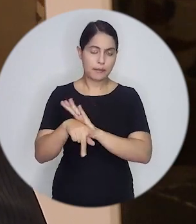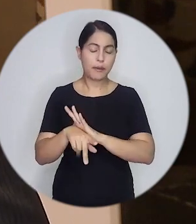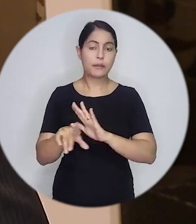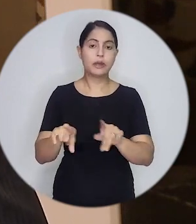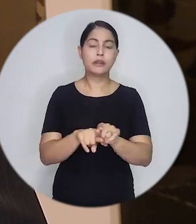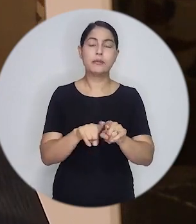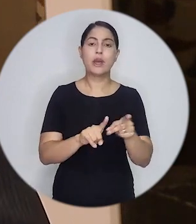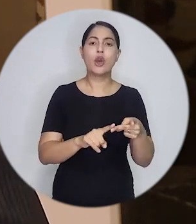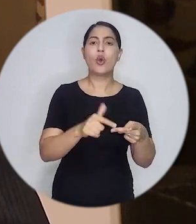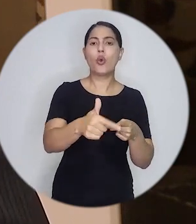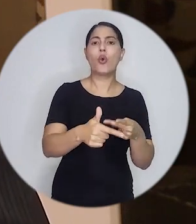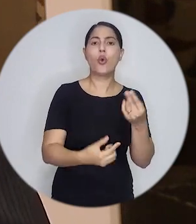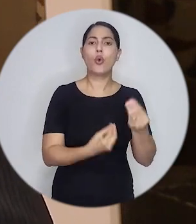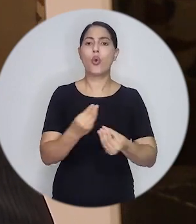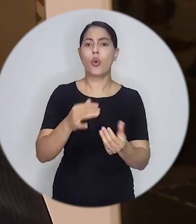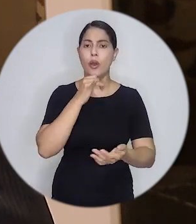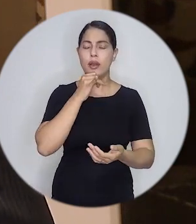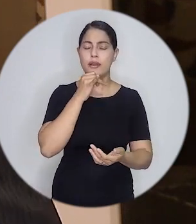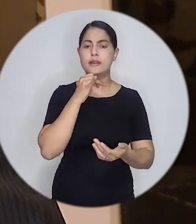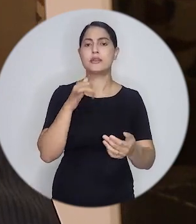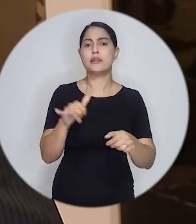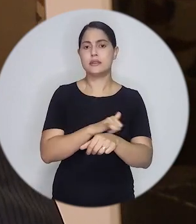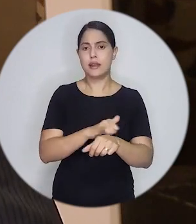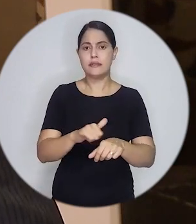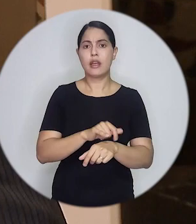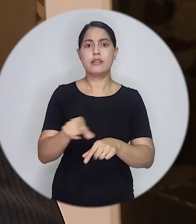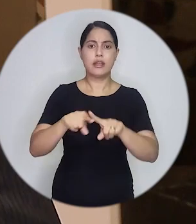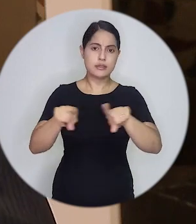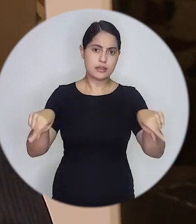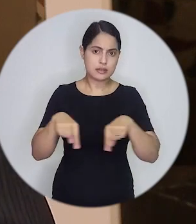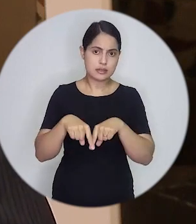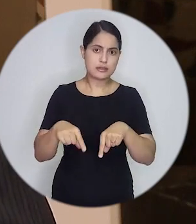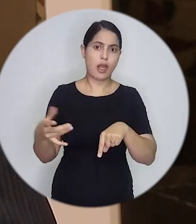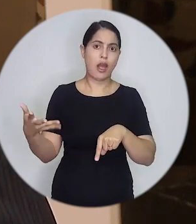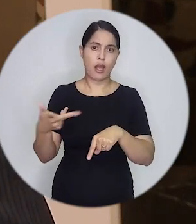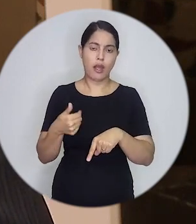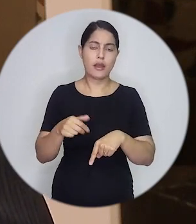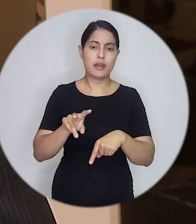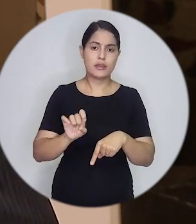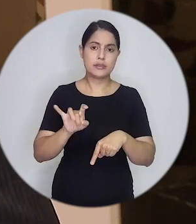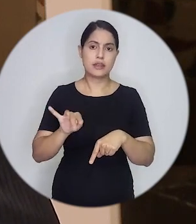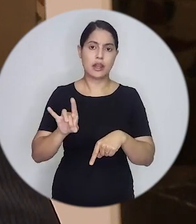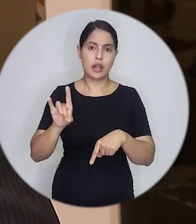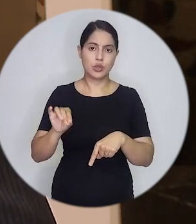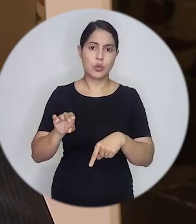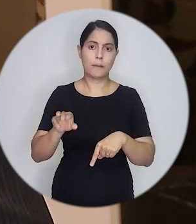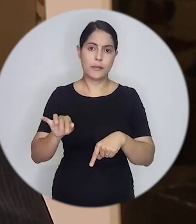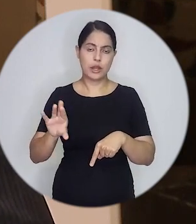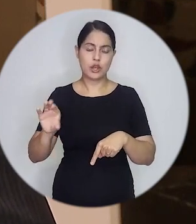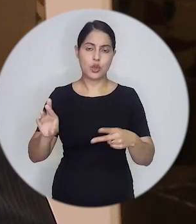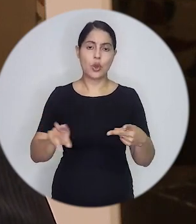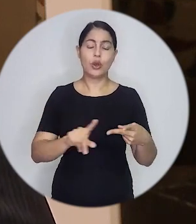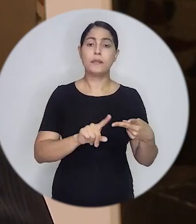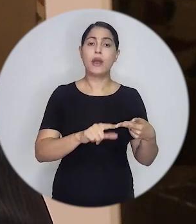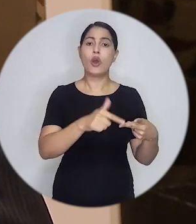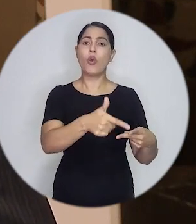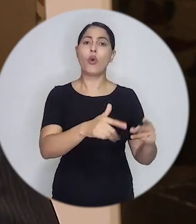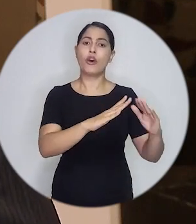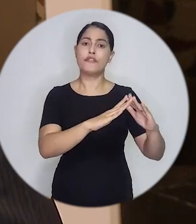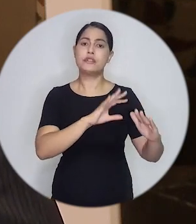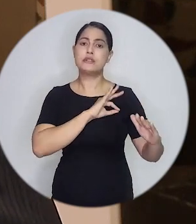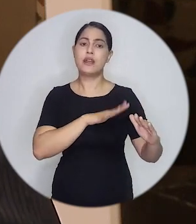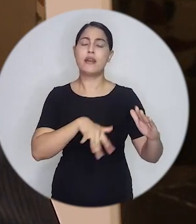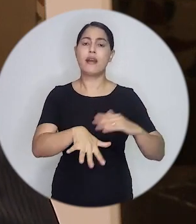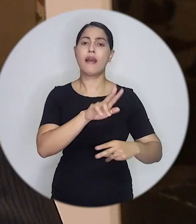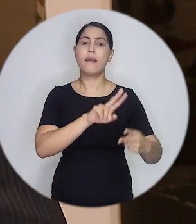promessa dessa instalação em outras, portanto, estamos viabilizando as salas de Estado-Maior. Também fizemos inúmeras visitas a